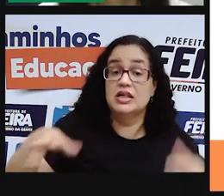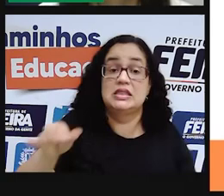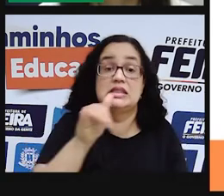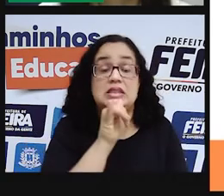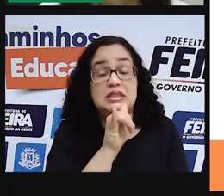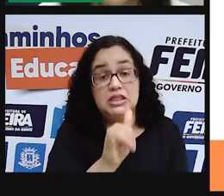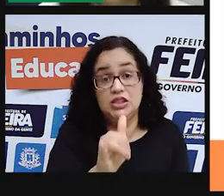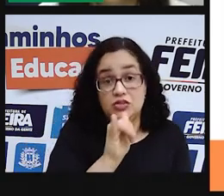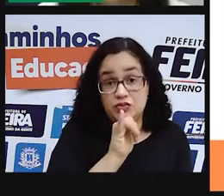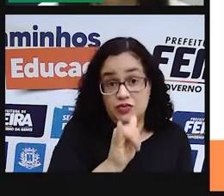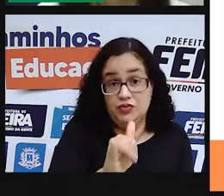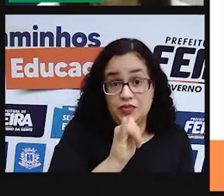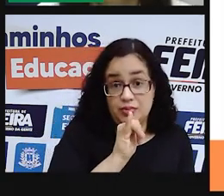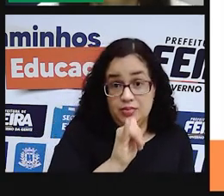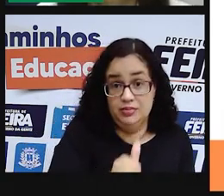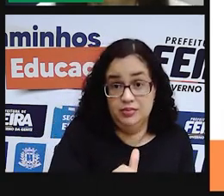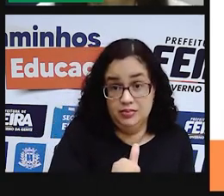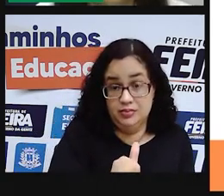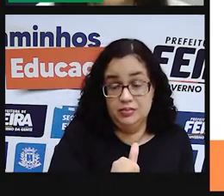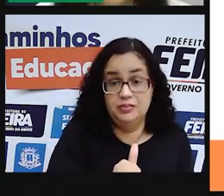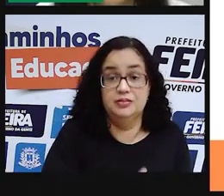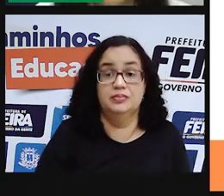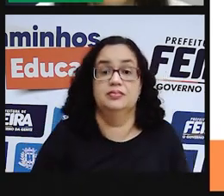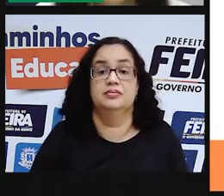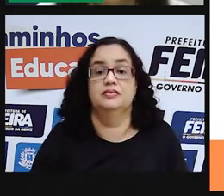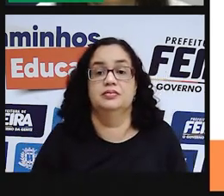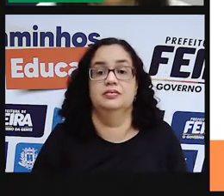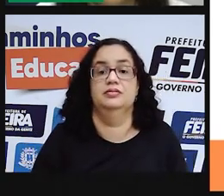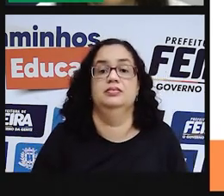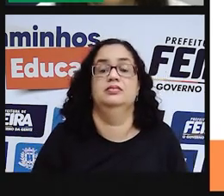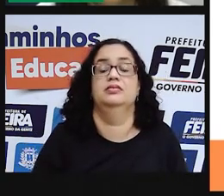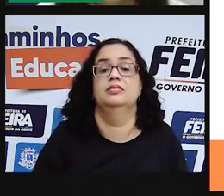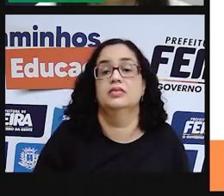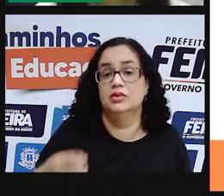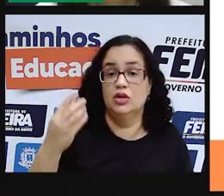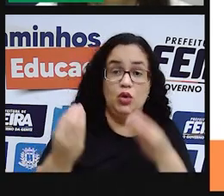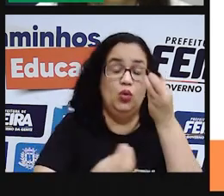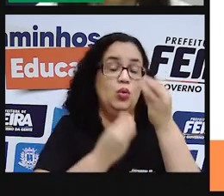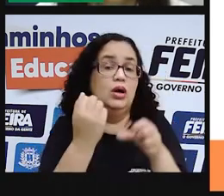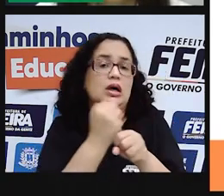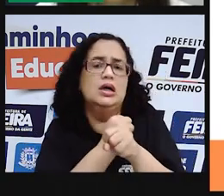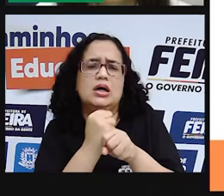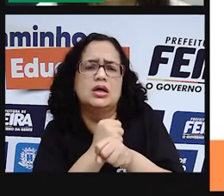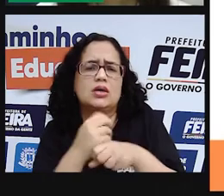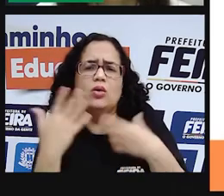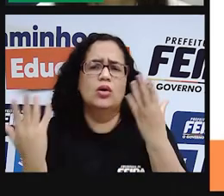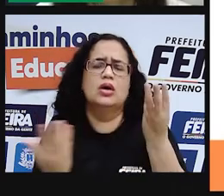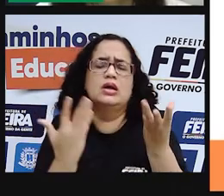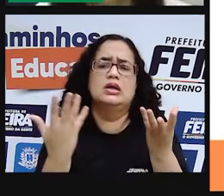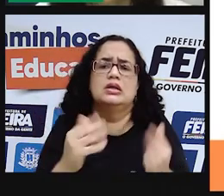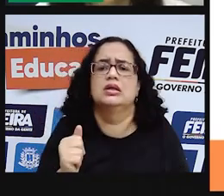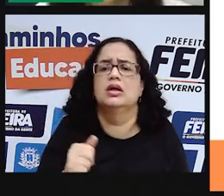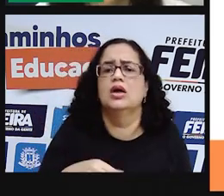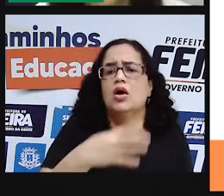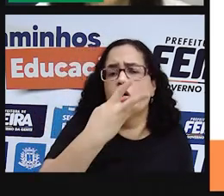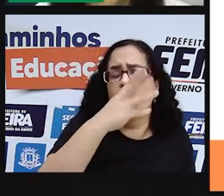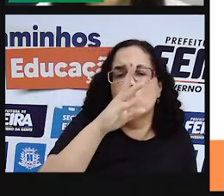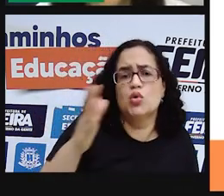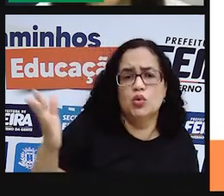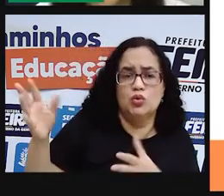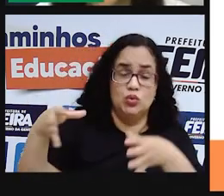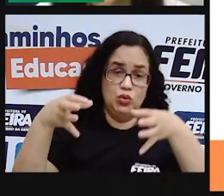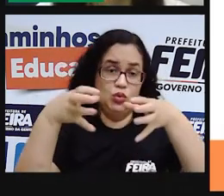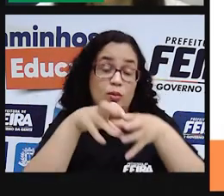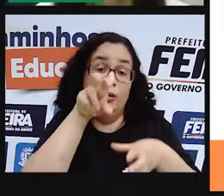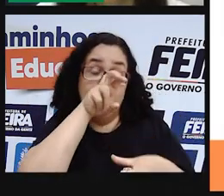informações relacionadas à obra. A edição 45 da Turma da Mônica Jovem